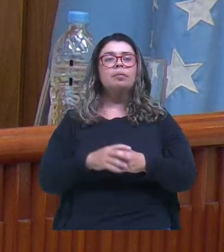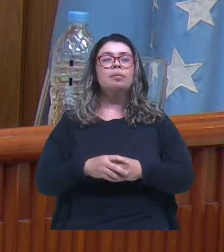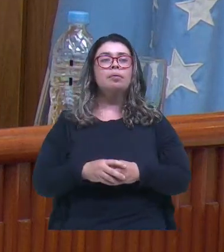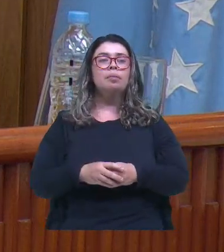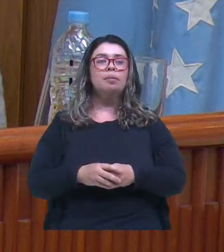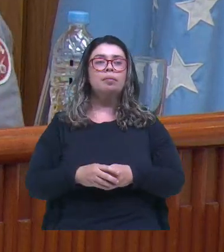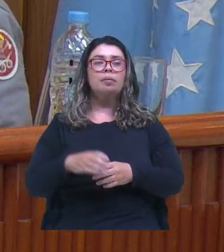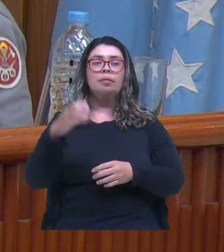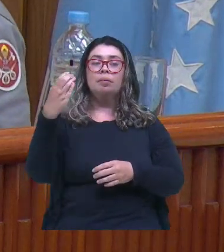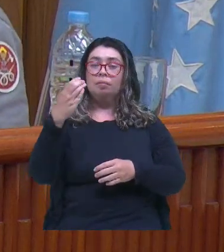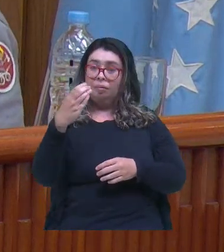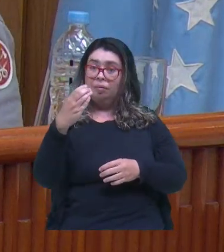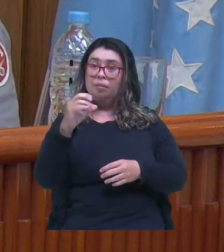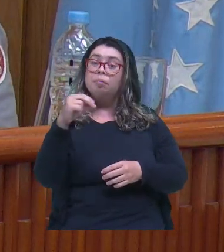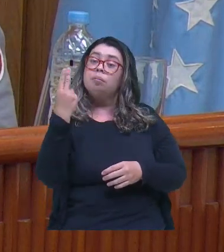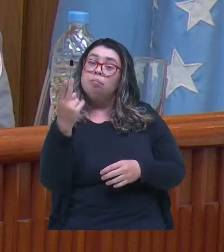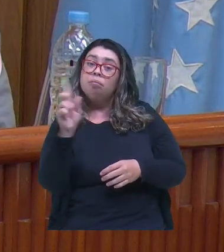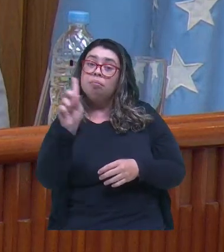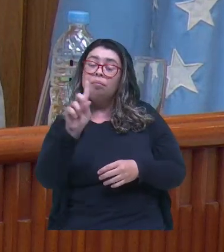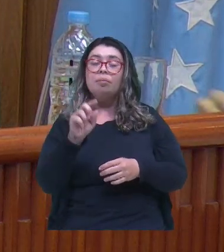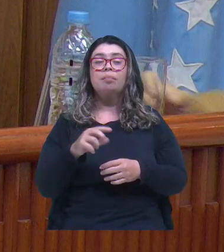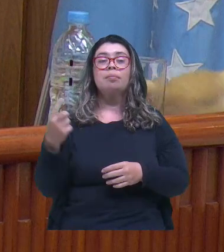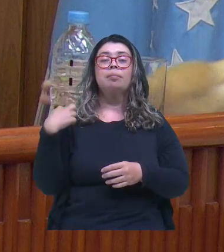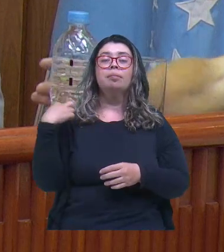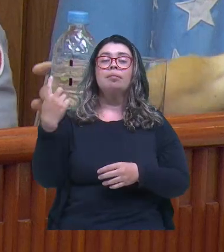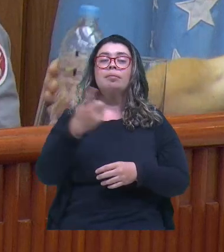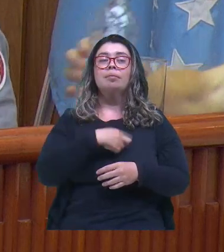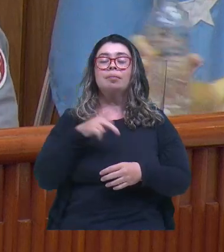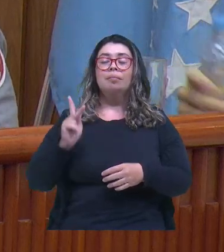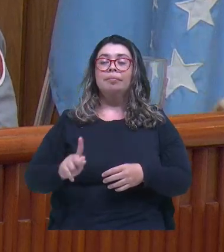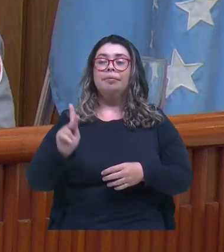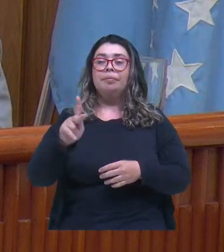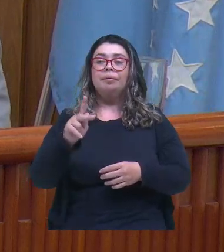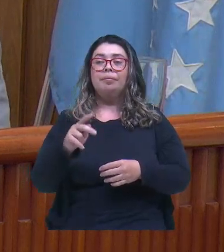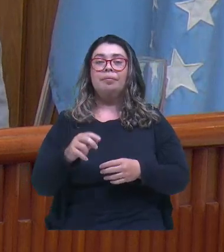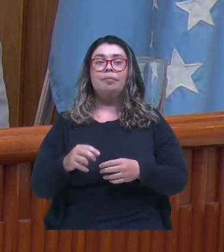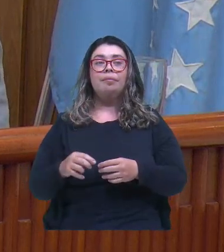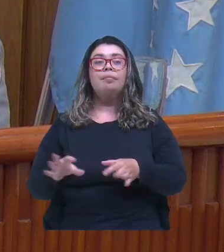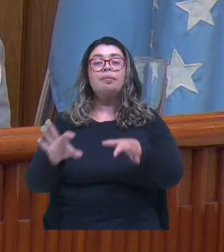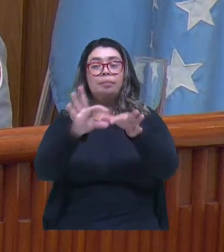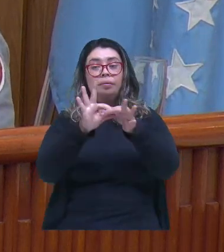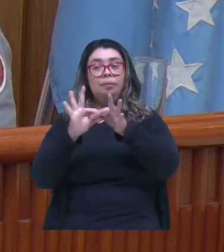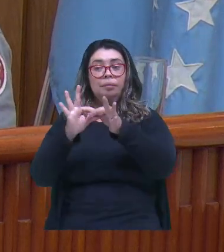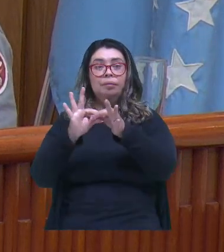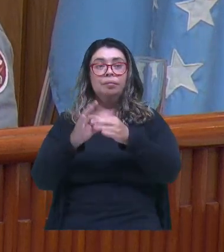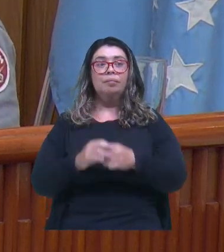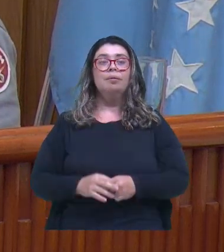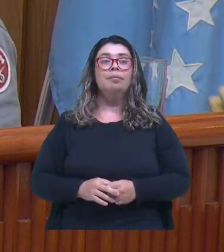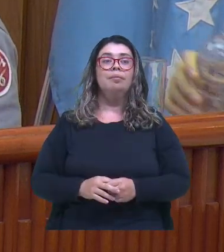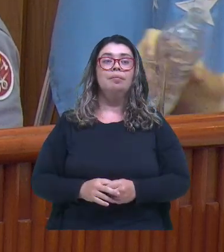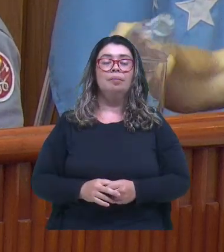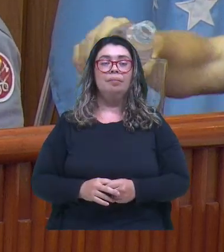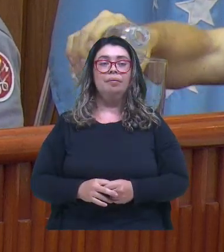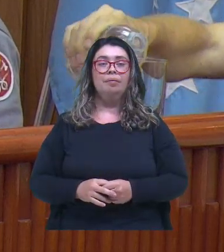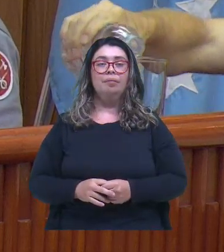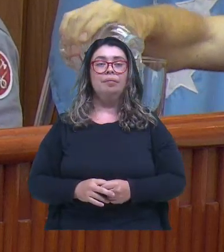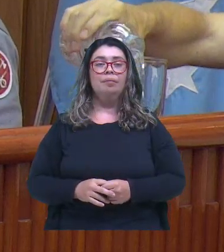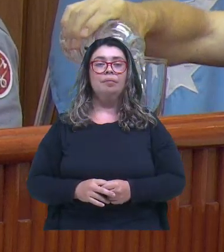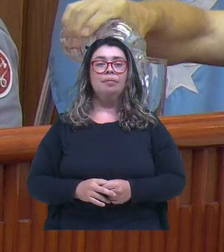Quer queira, quer não, nós estamos sempre interagindo, estamos sempre unidos, alinhados.